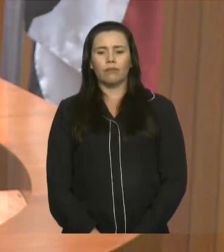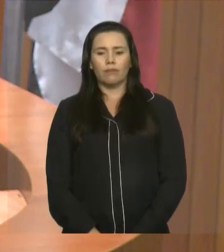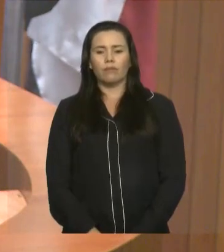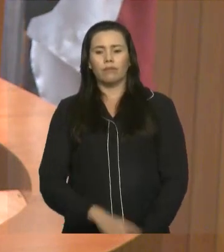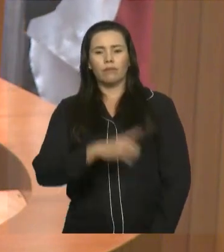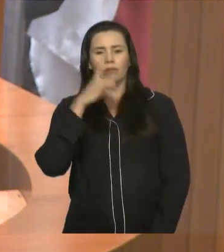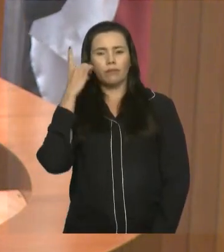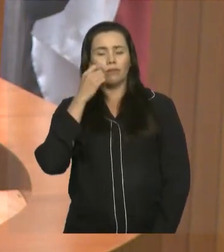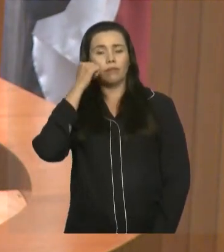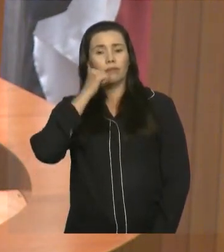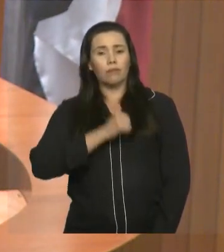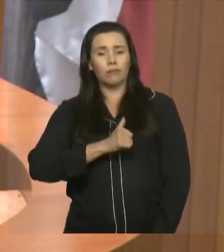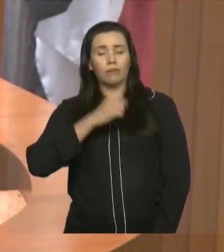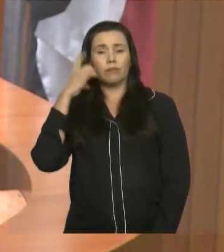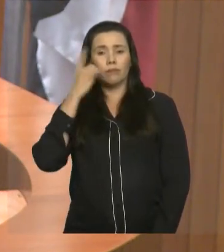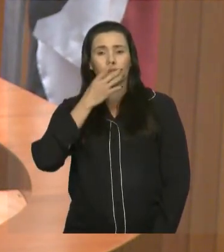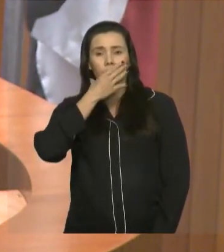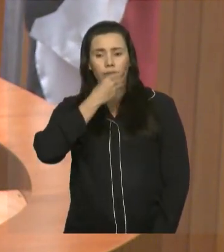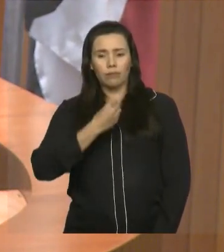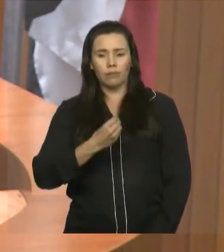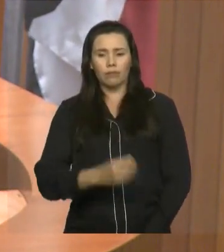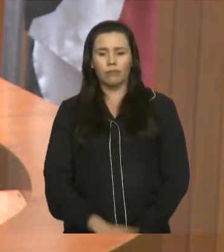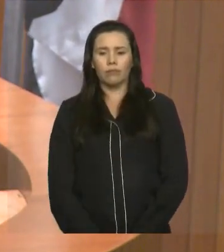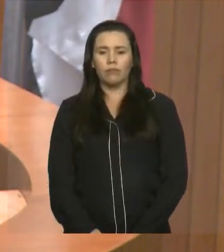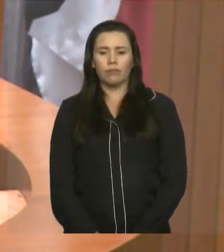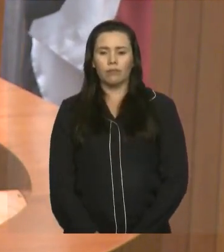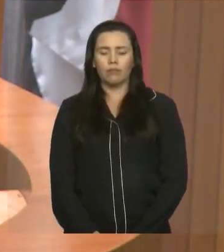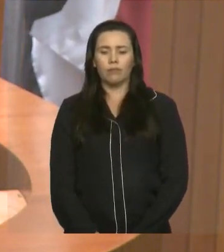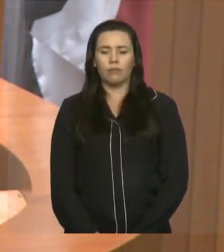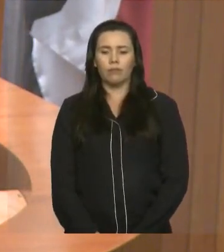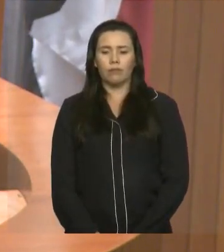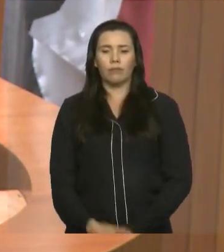deputadas e deputados, serventuários,